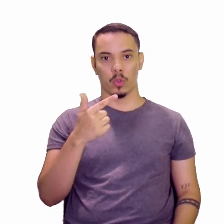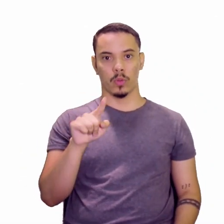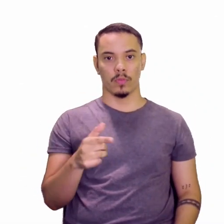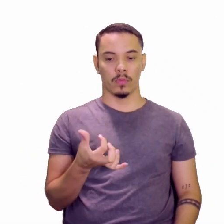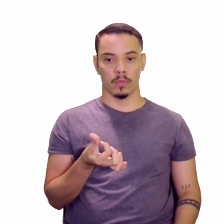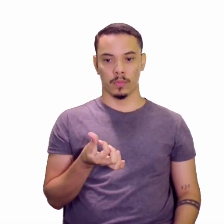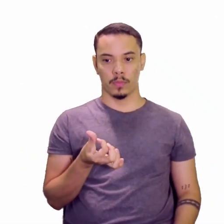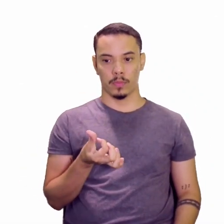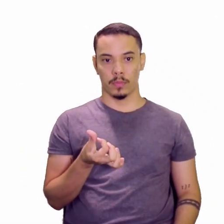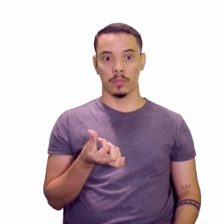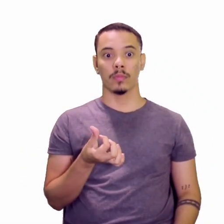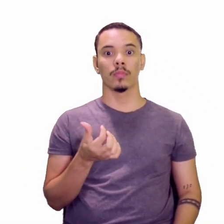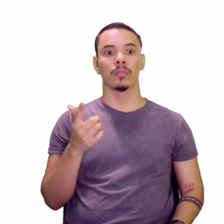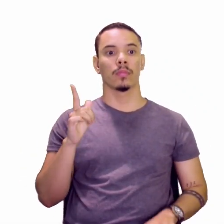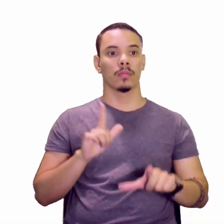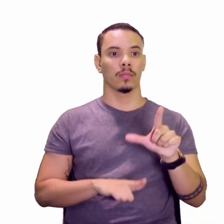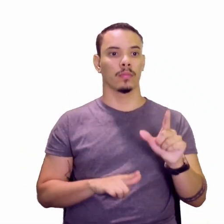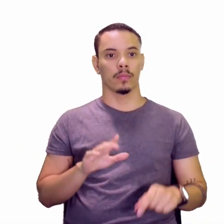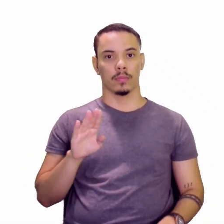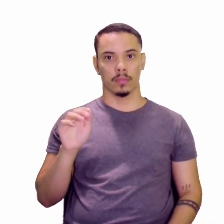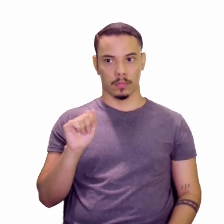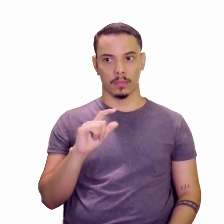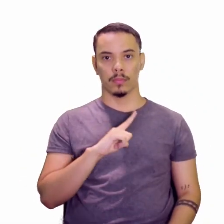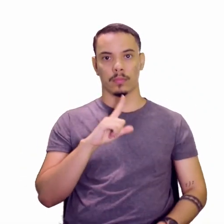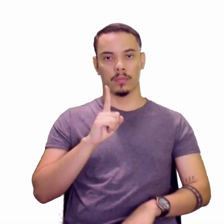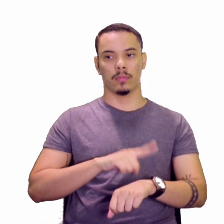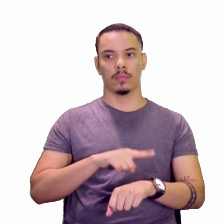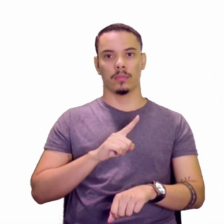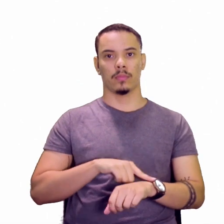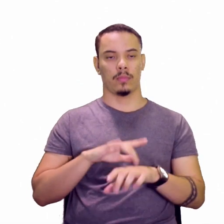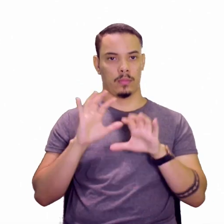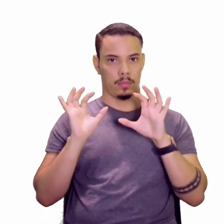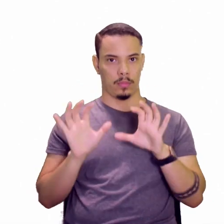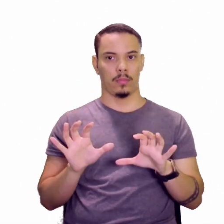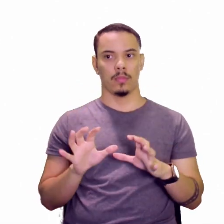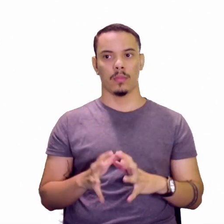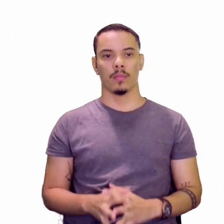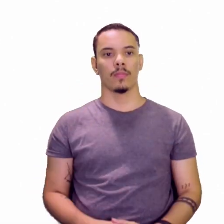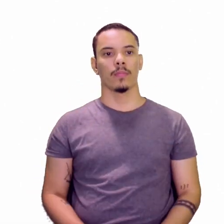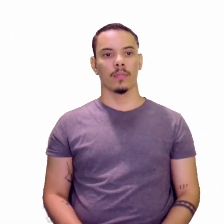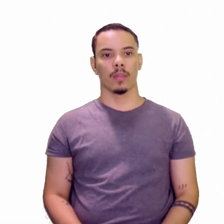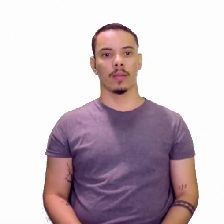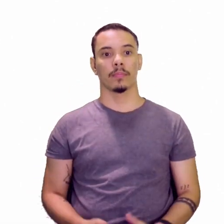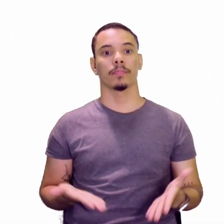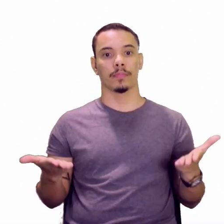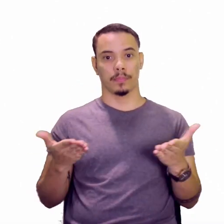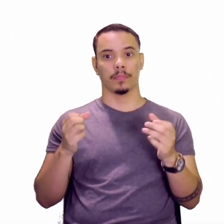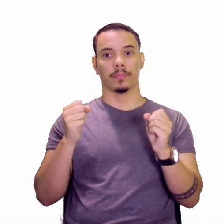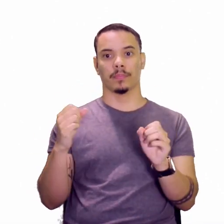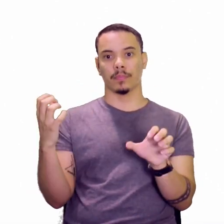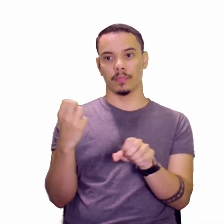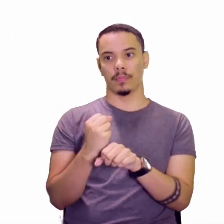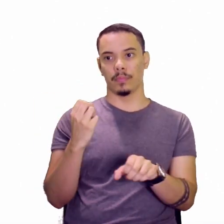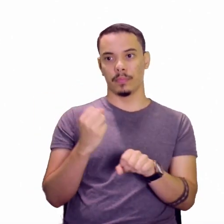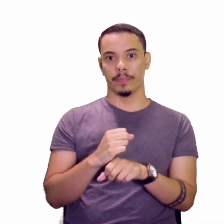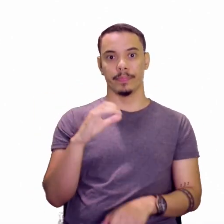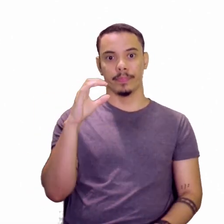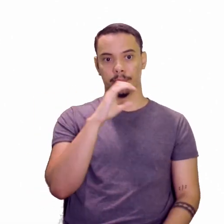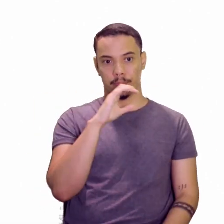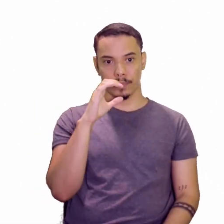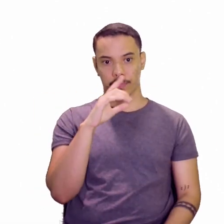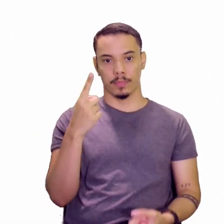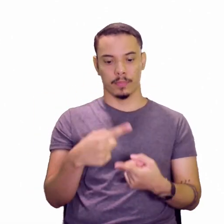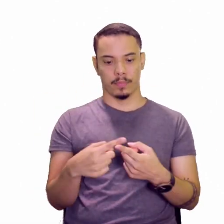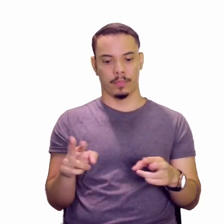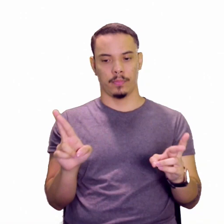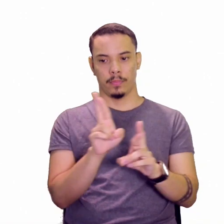2,6. Então, a letra A, nós tivemos um tempo de... Exatamente. Agora sim, a gente pode calcular a velocidade média, já que é a